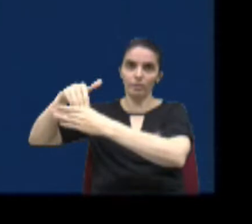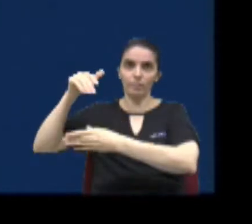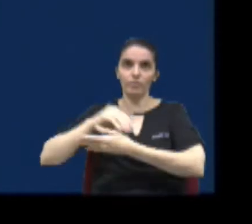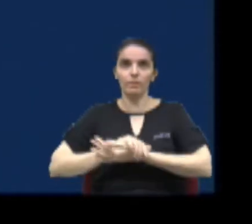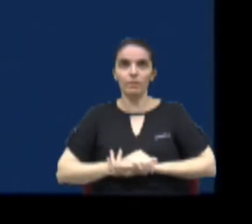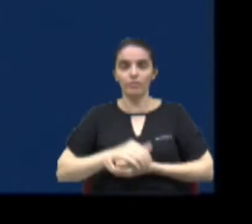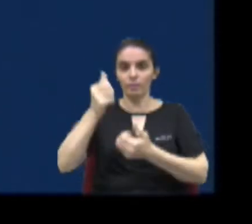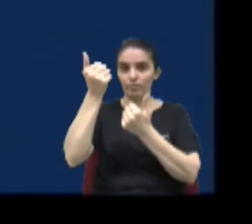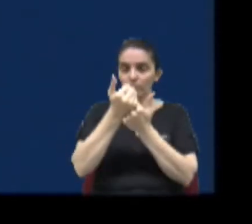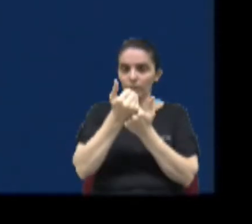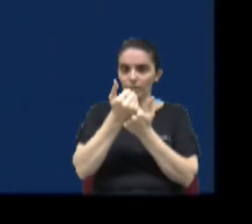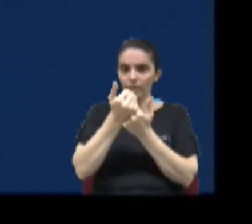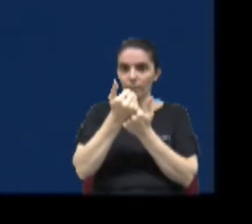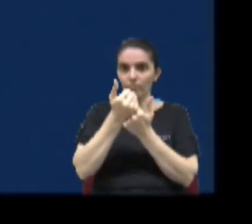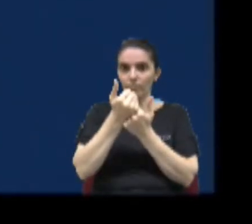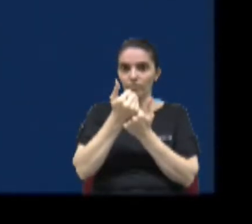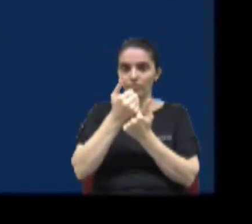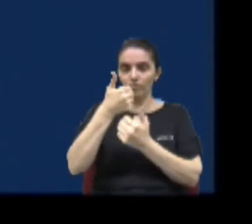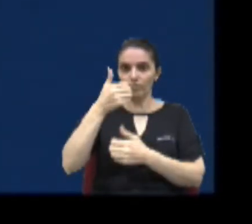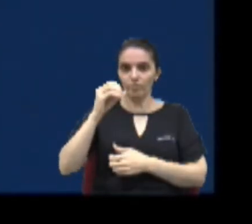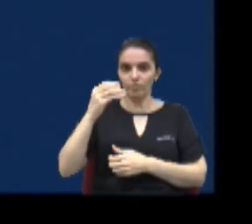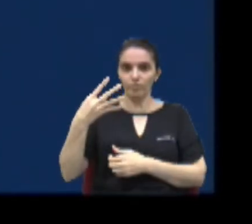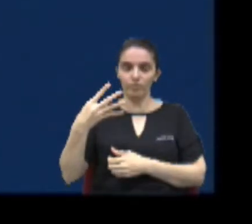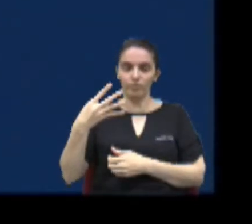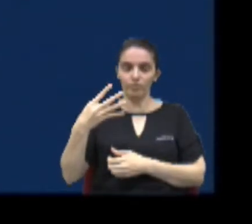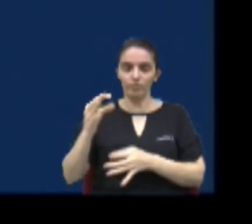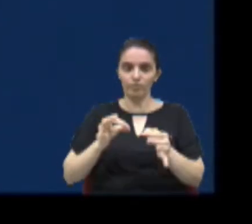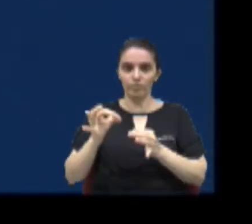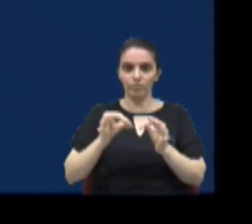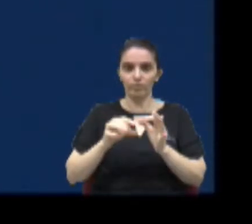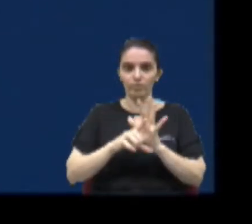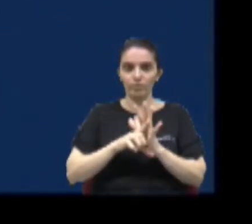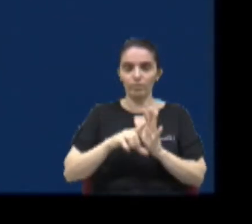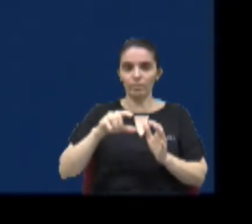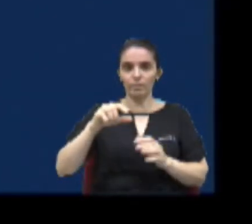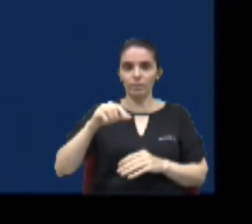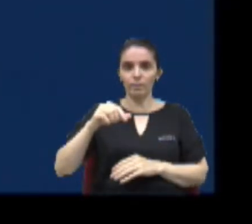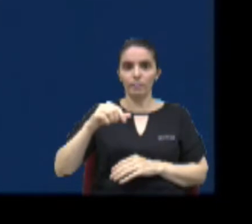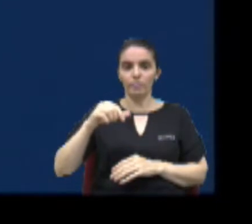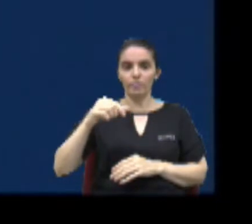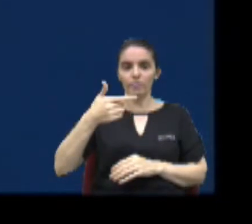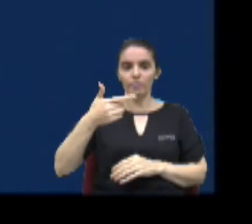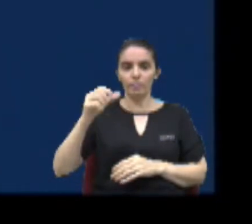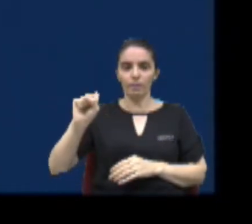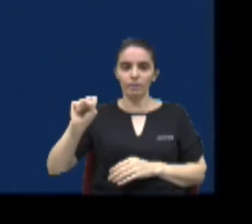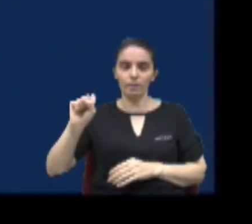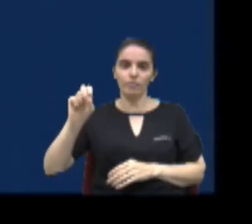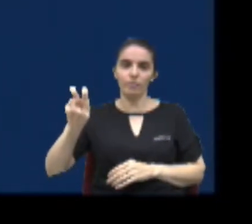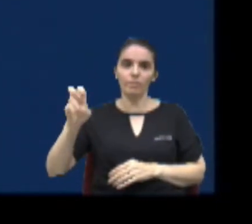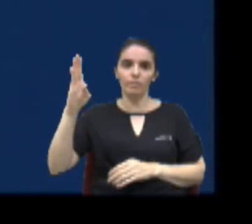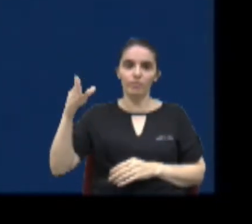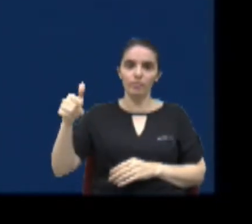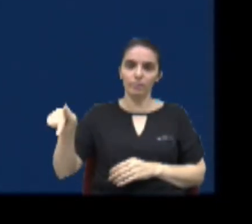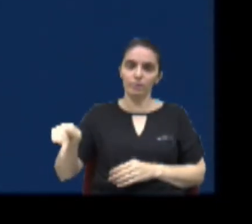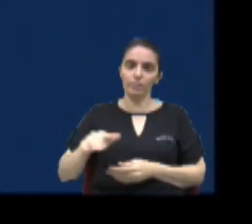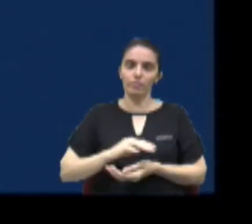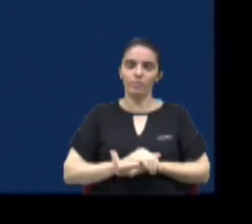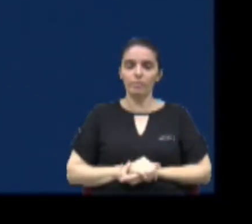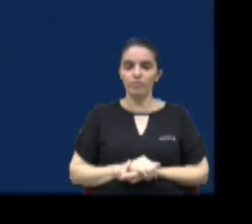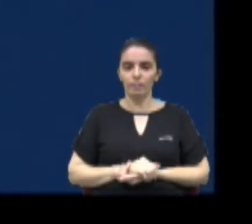vista a complexidade que a situação ela remete. Respeito muito a opinião, inclusive, do vereador Estevão